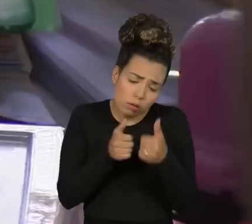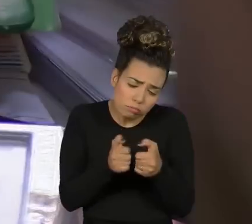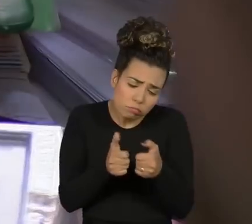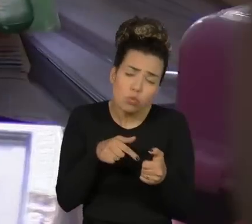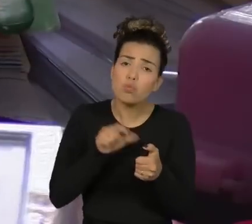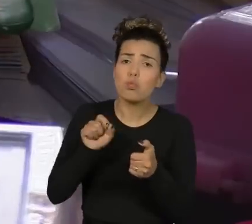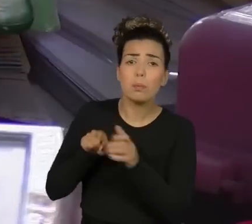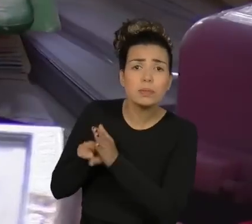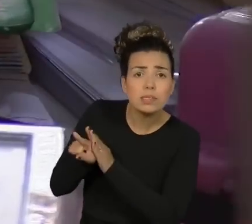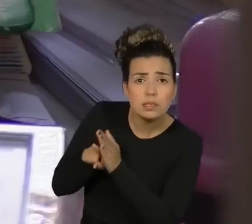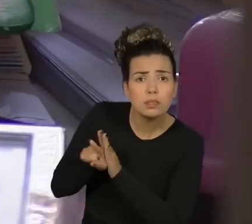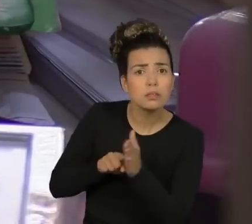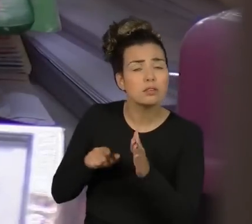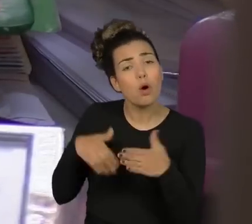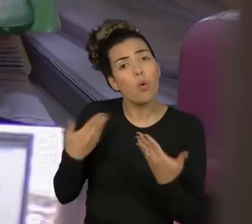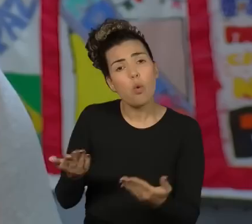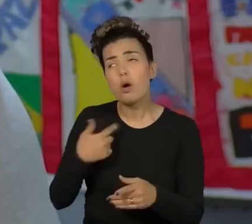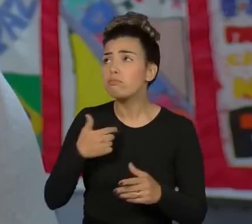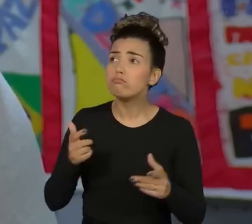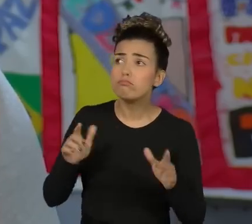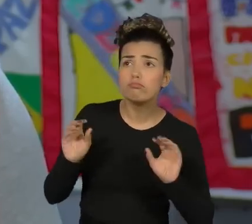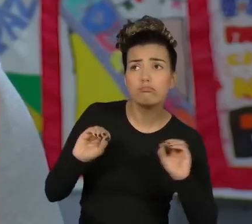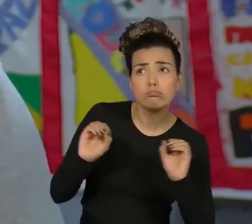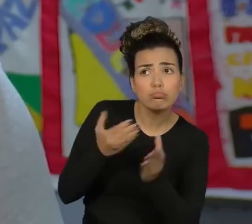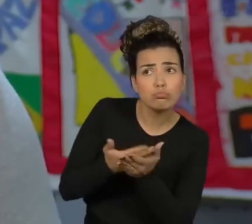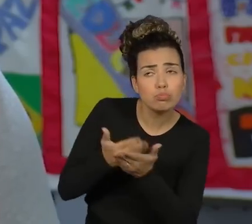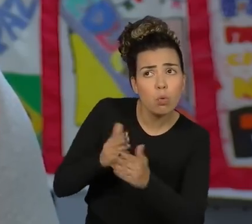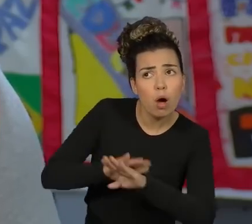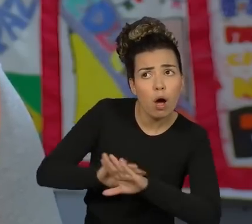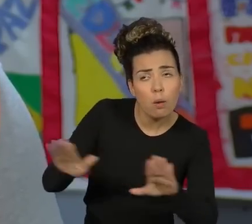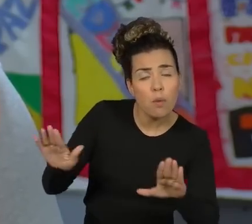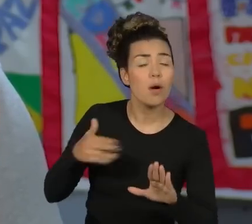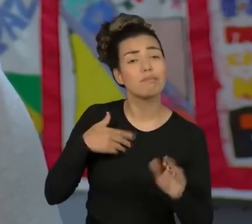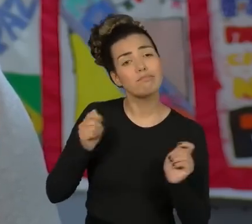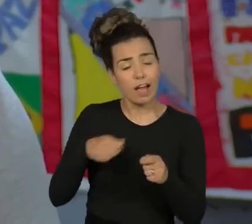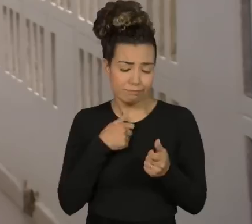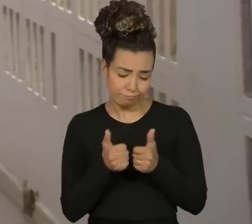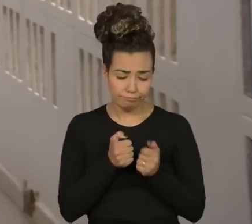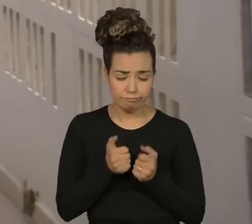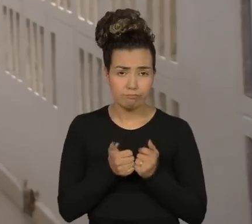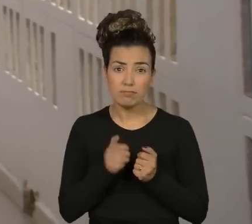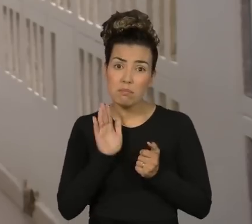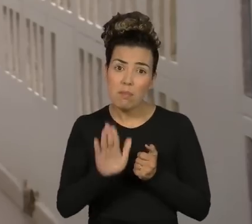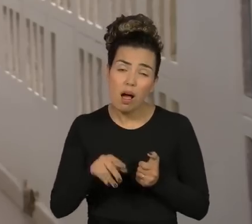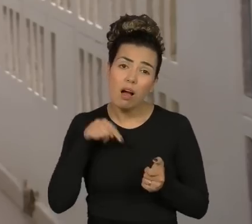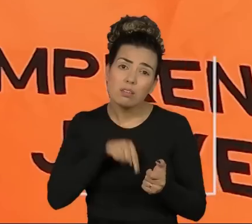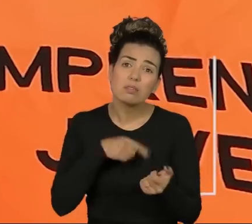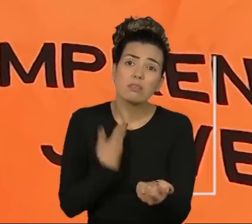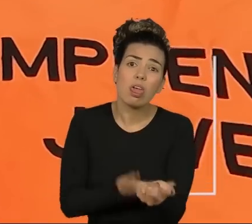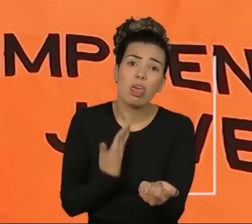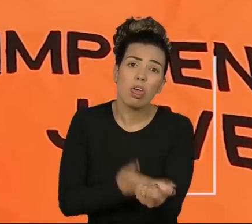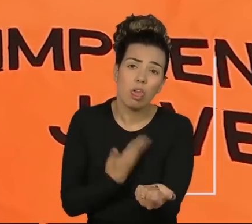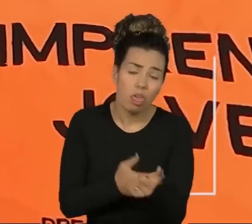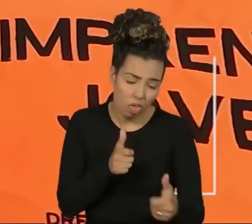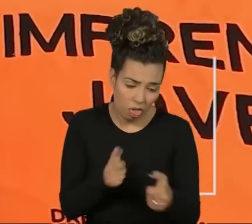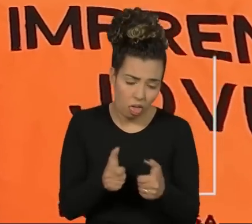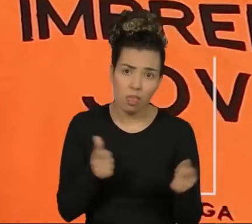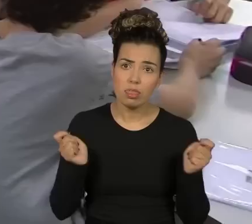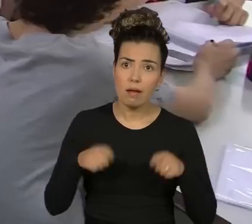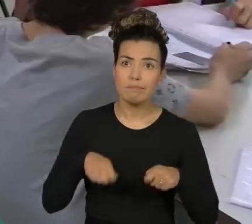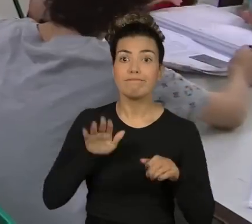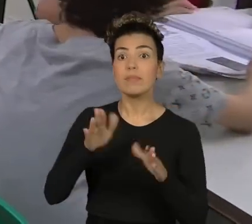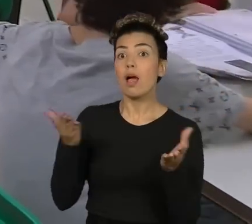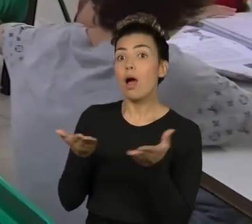vagas. O uso de celulares se tornou um vício e gerava distrações nas horas das atividades. Agora, com essa lei que proíbe os celulares nas